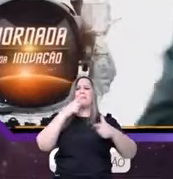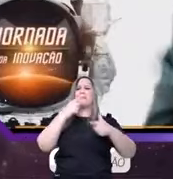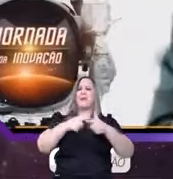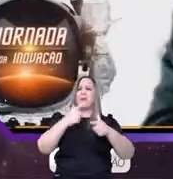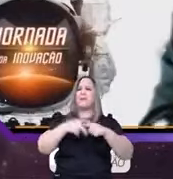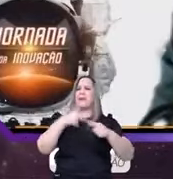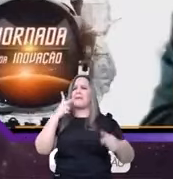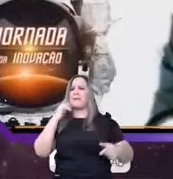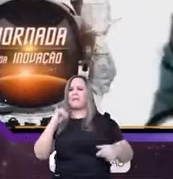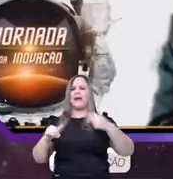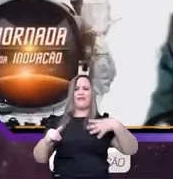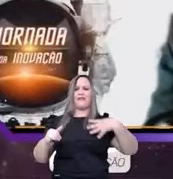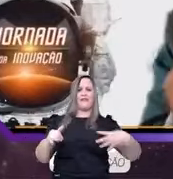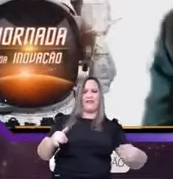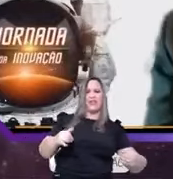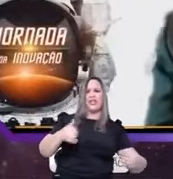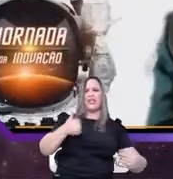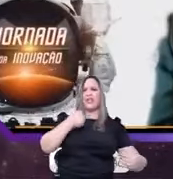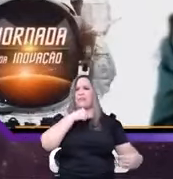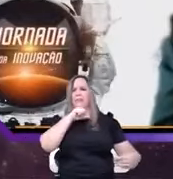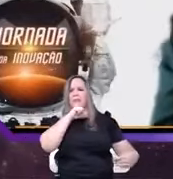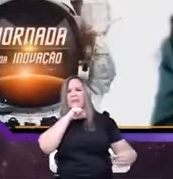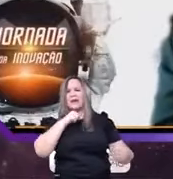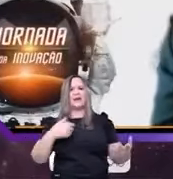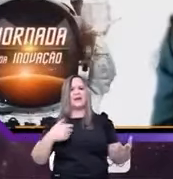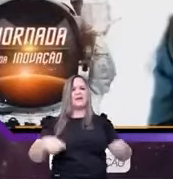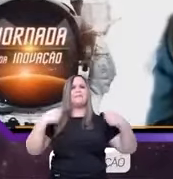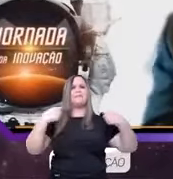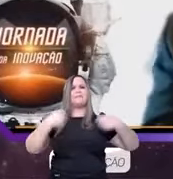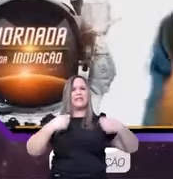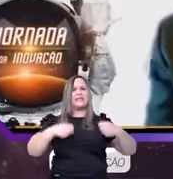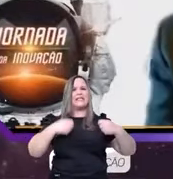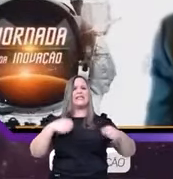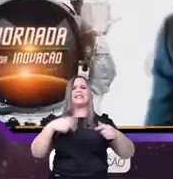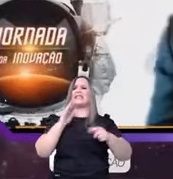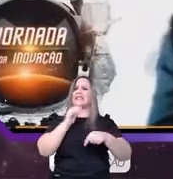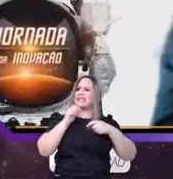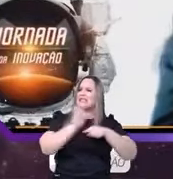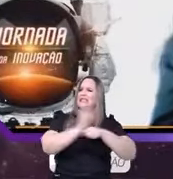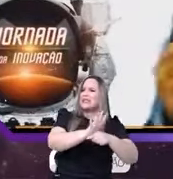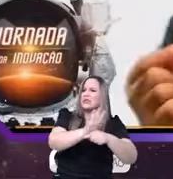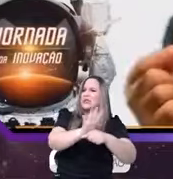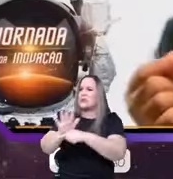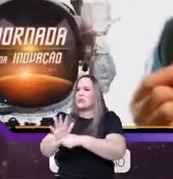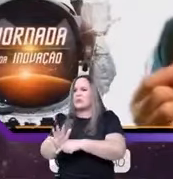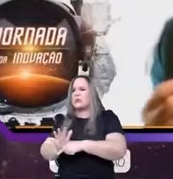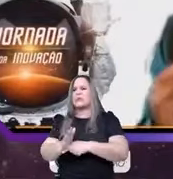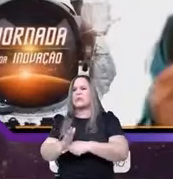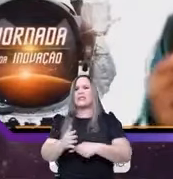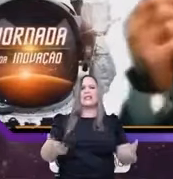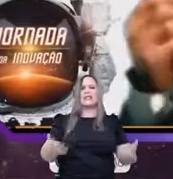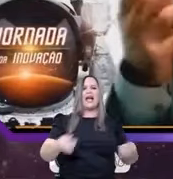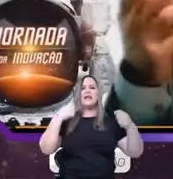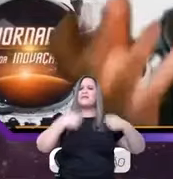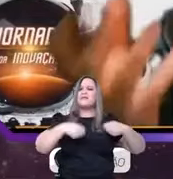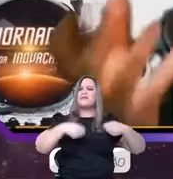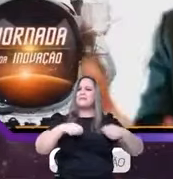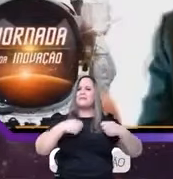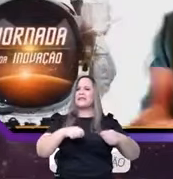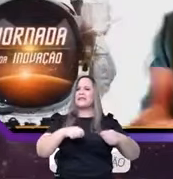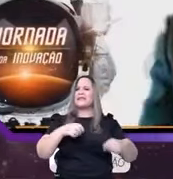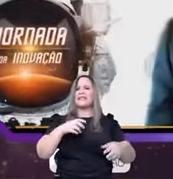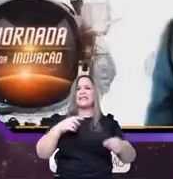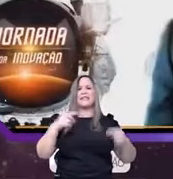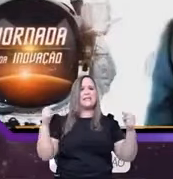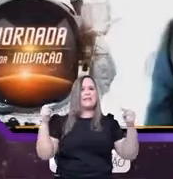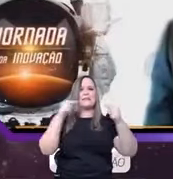filho, mãe, que precisa ser tratado, existem pessoas que precisam de ajuda, e aí você precisa de uma aplicação de justiça restaurativa para